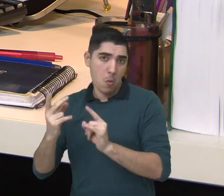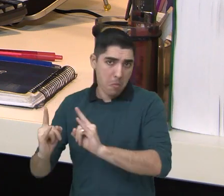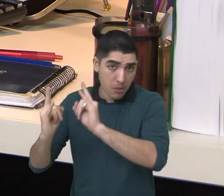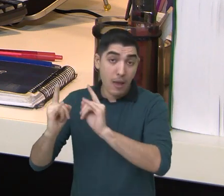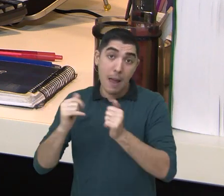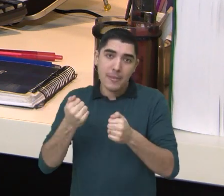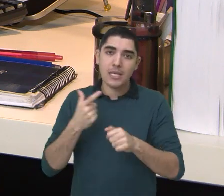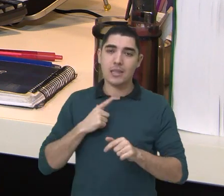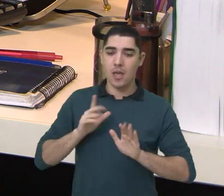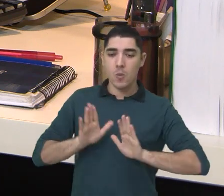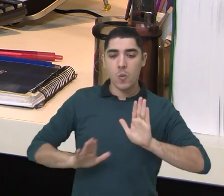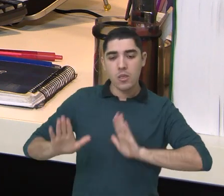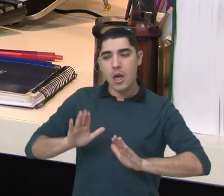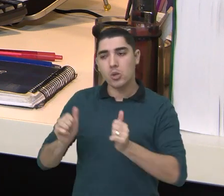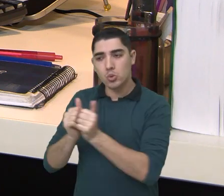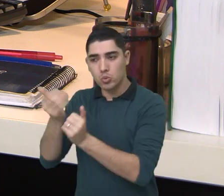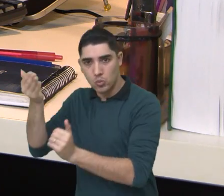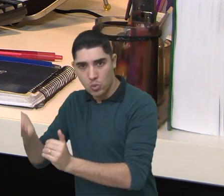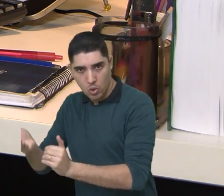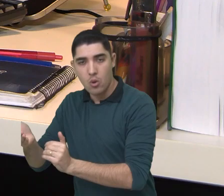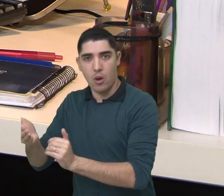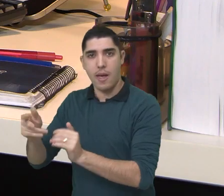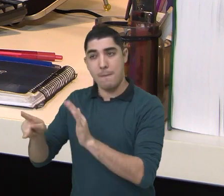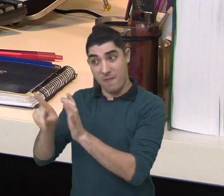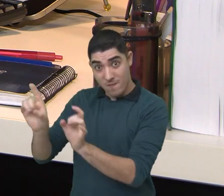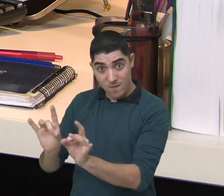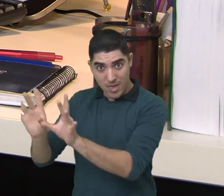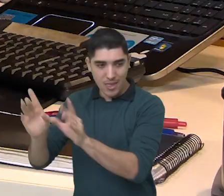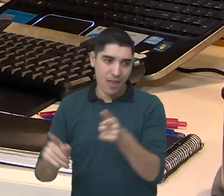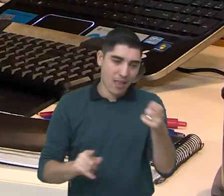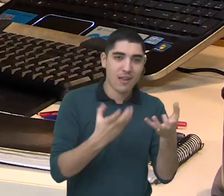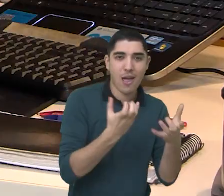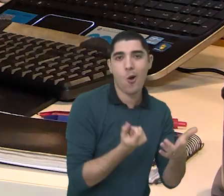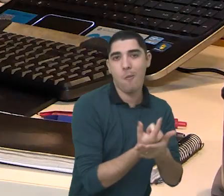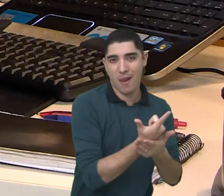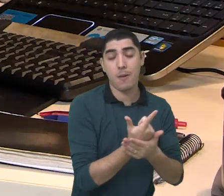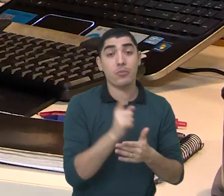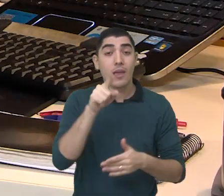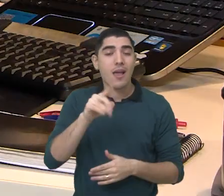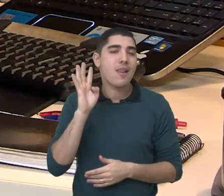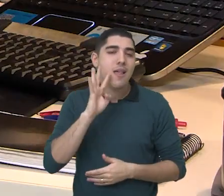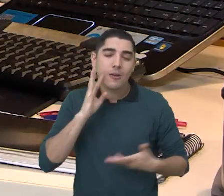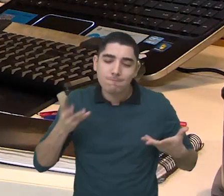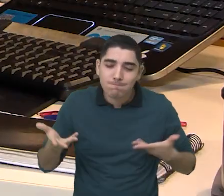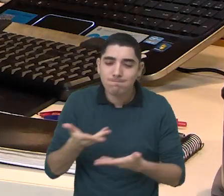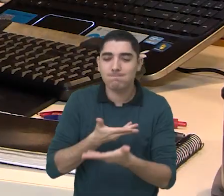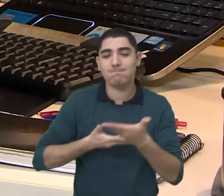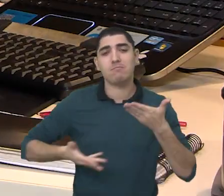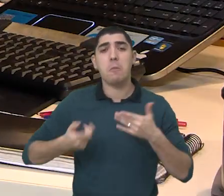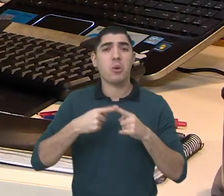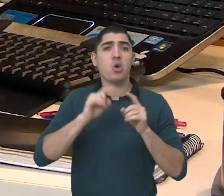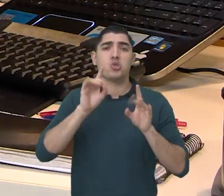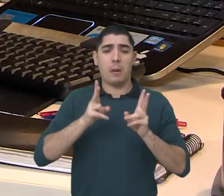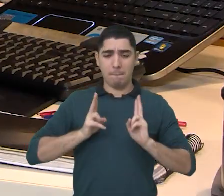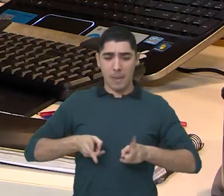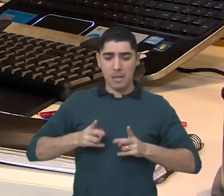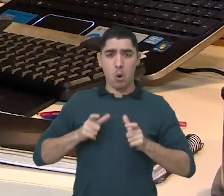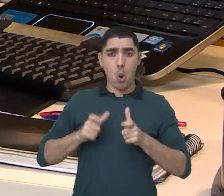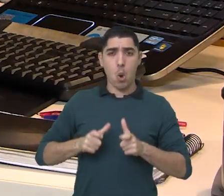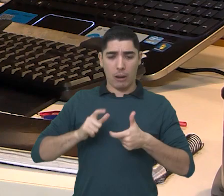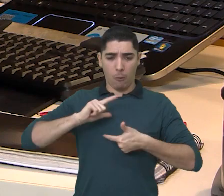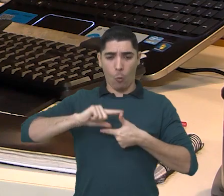mesmo, tanto com o proprietário quanto com o cliente que procura esse imóvel. É bem dinâmica, é uma área assim que é gostosa por causa disso, não é uma